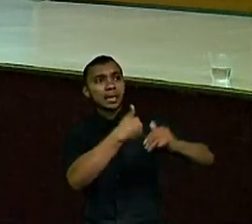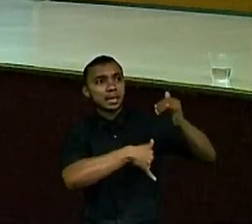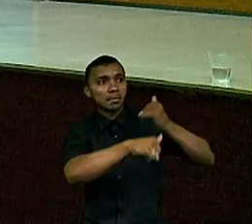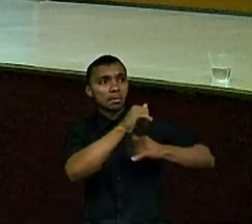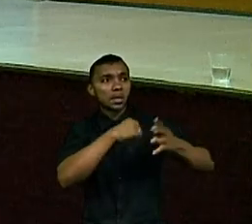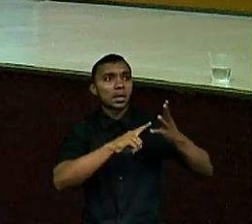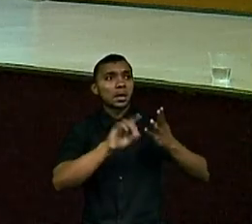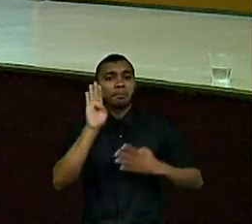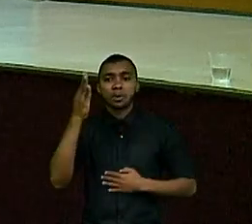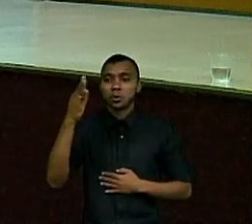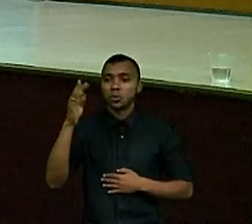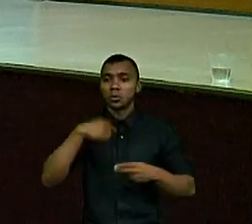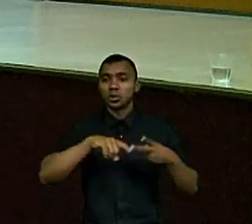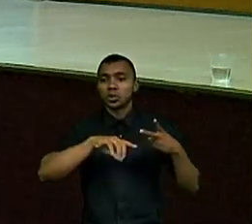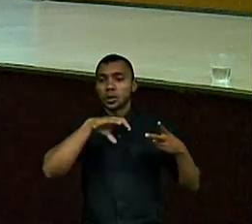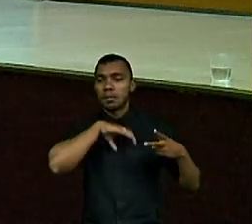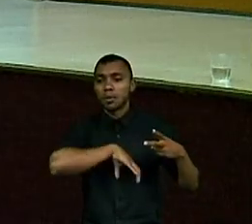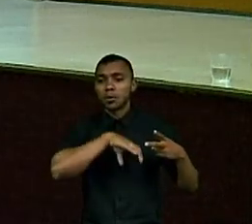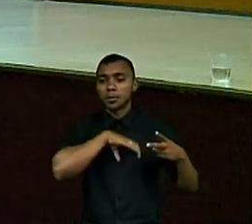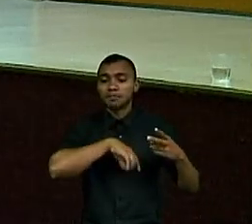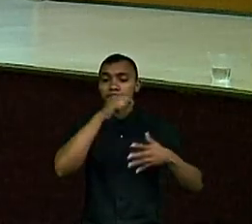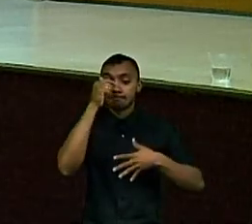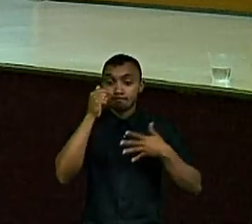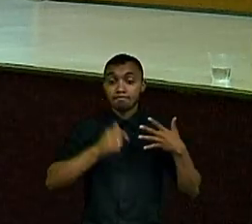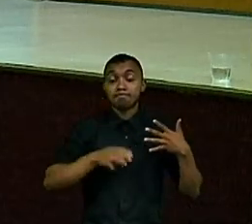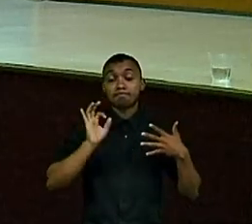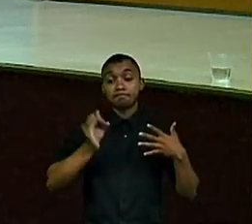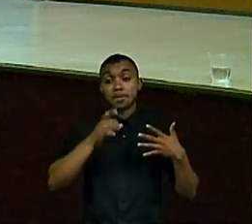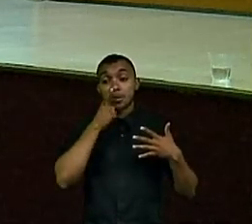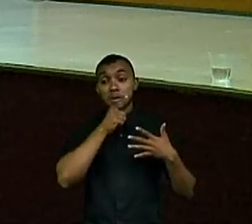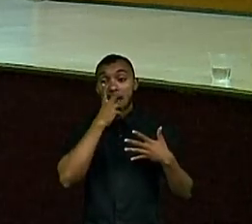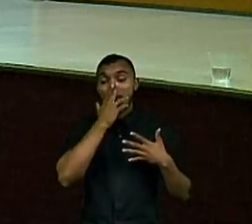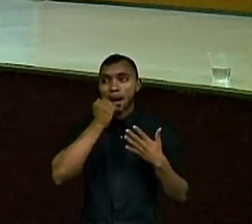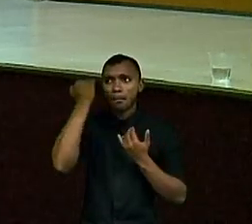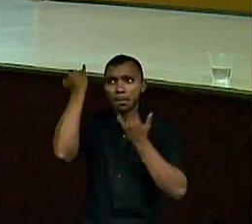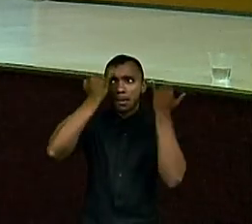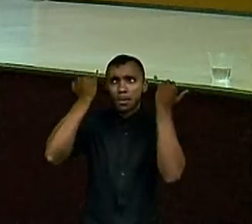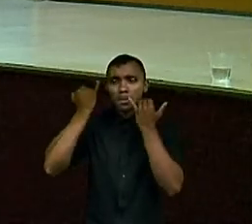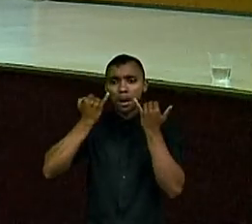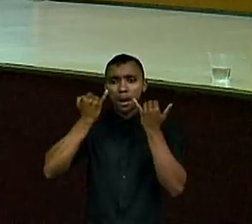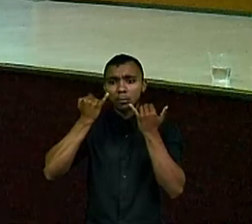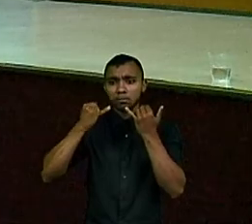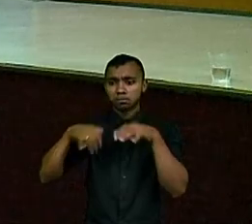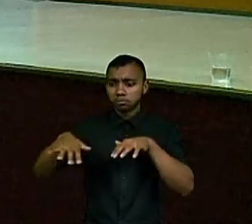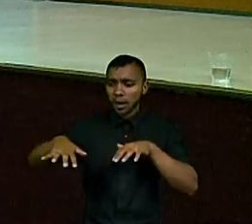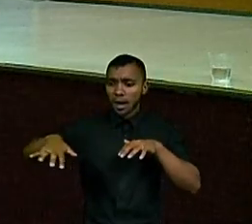Isso é uma herança enciclopedista você dividiu o conhecimento em categorias